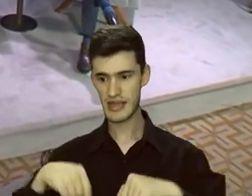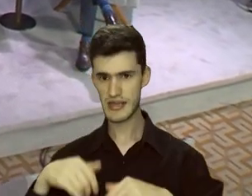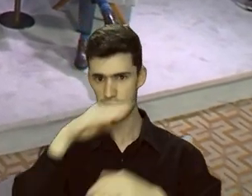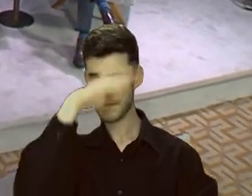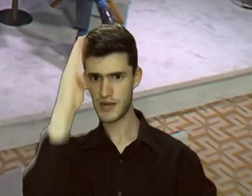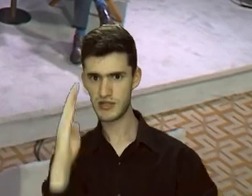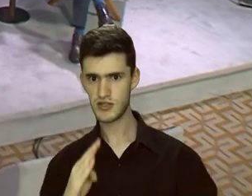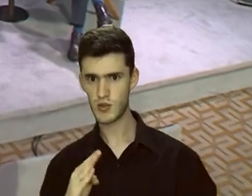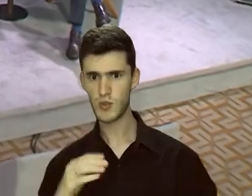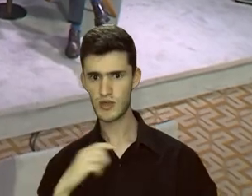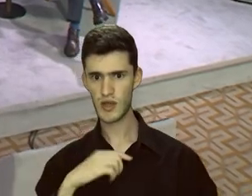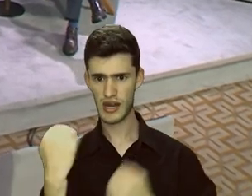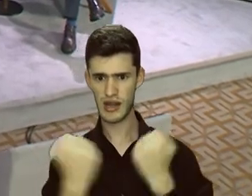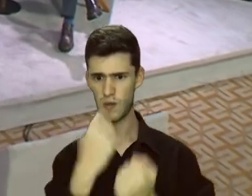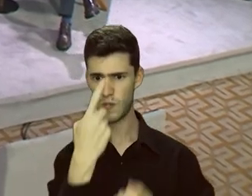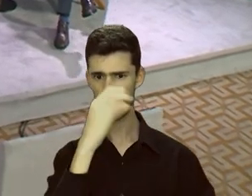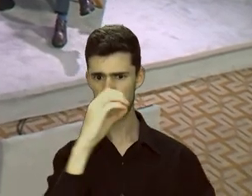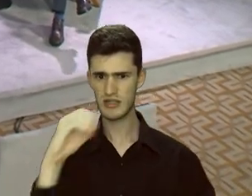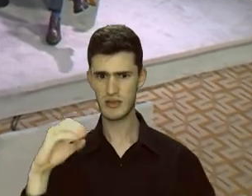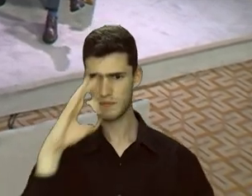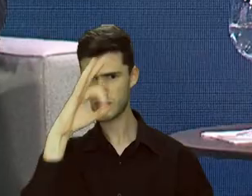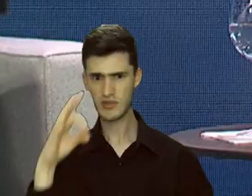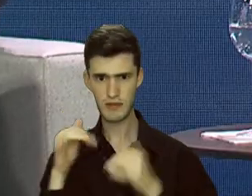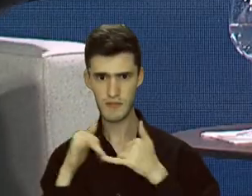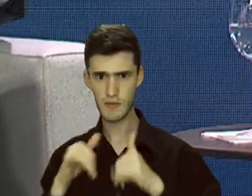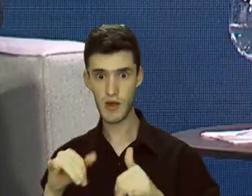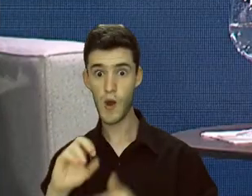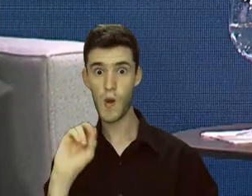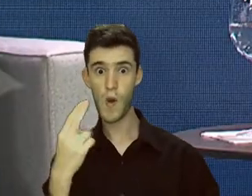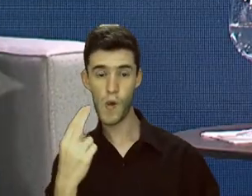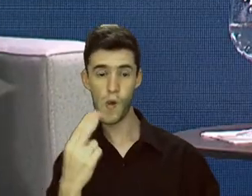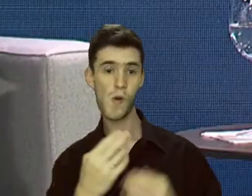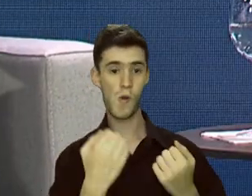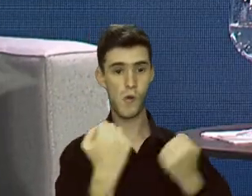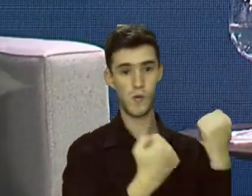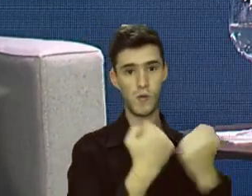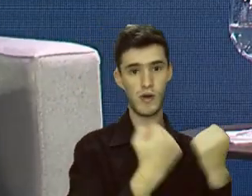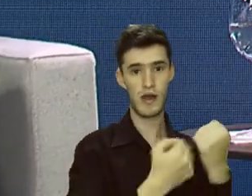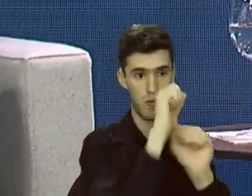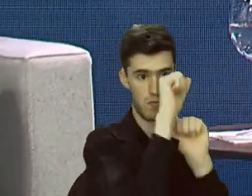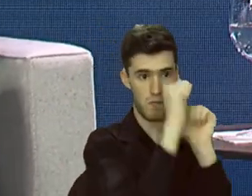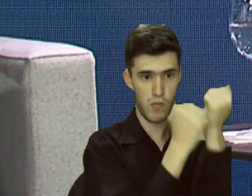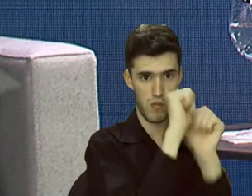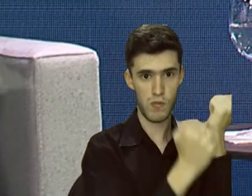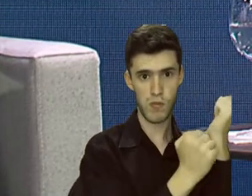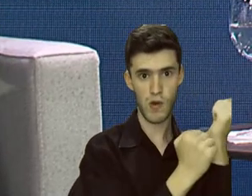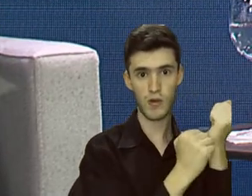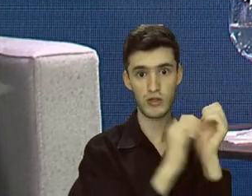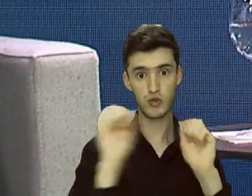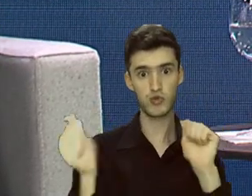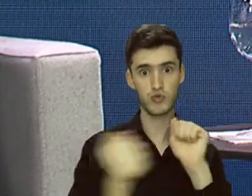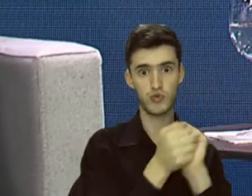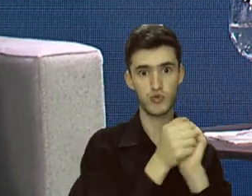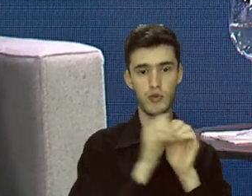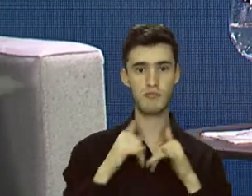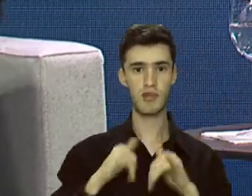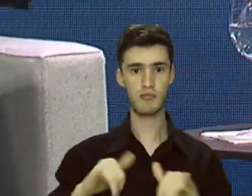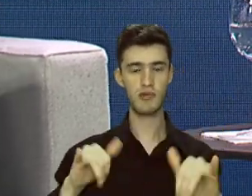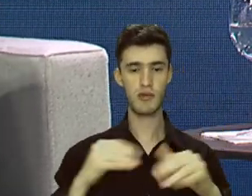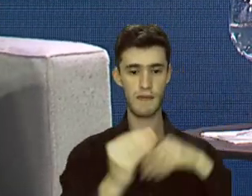faz sentido você tem um carro híbrido aí etanol até hoje né os números aí mais recentes da grande indústria já tá do Brasil